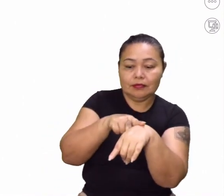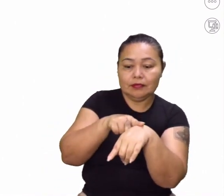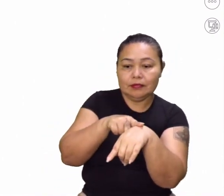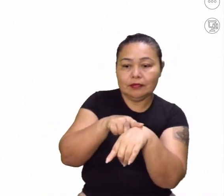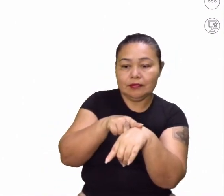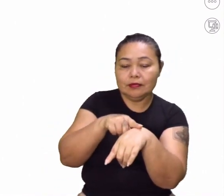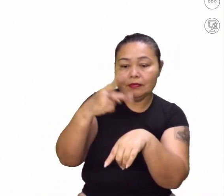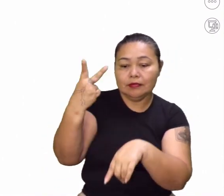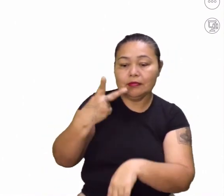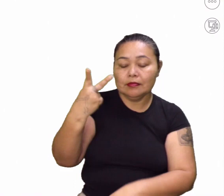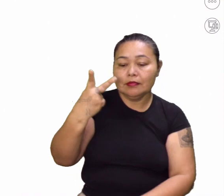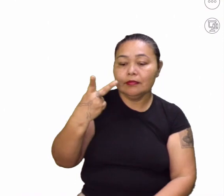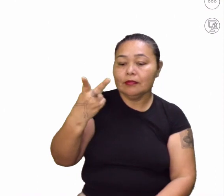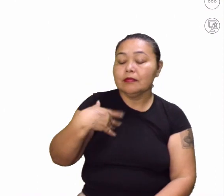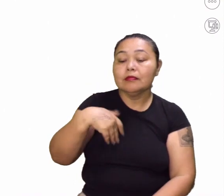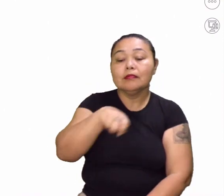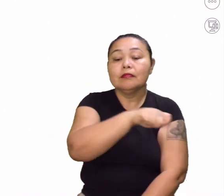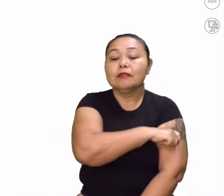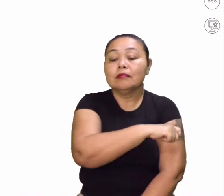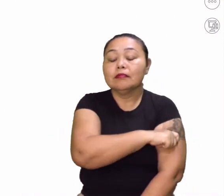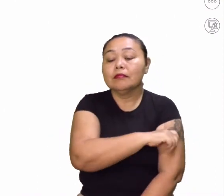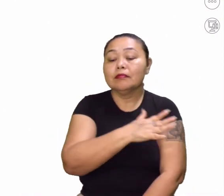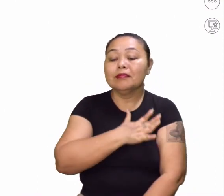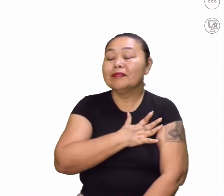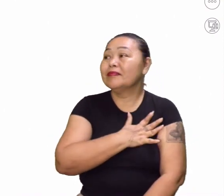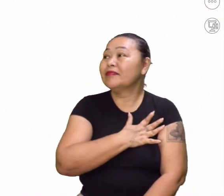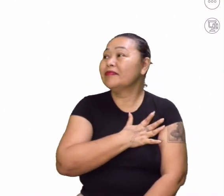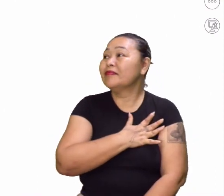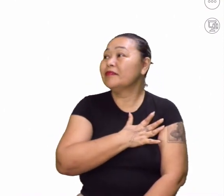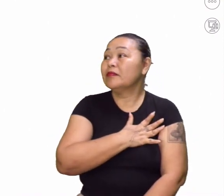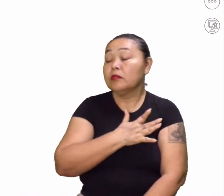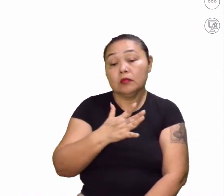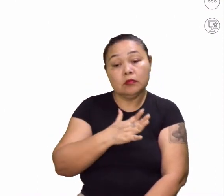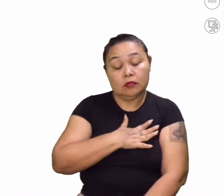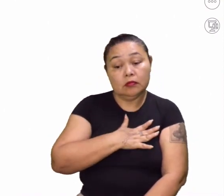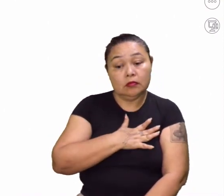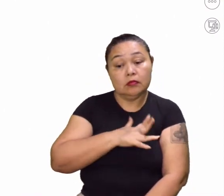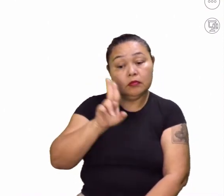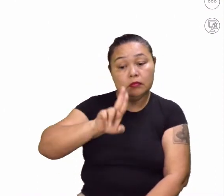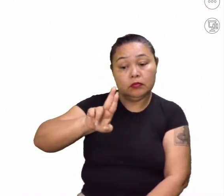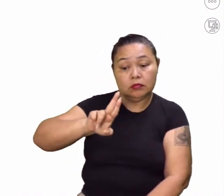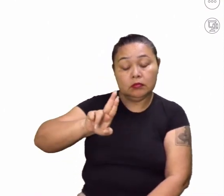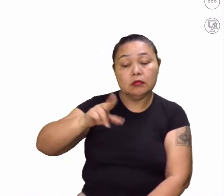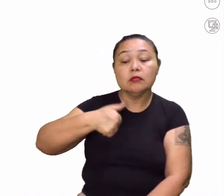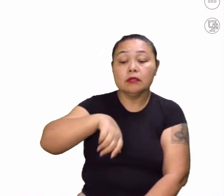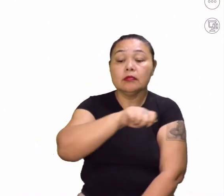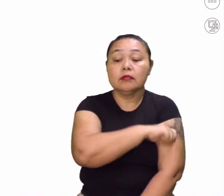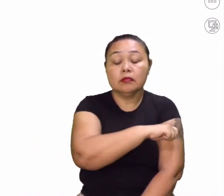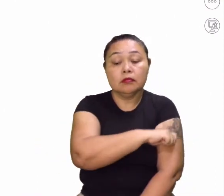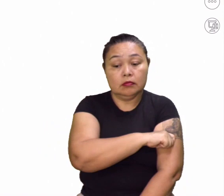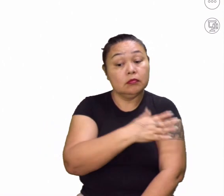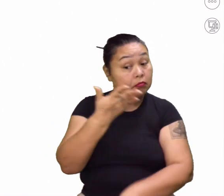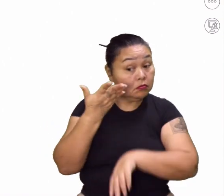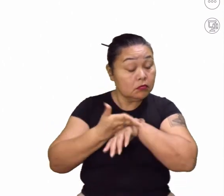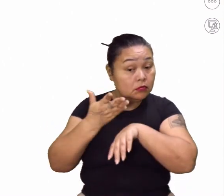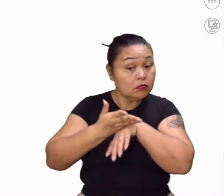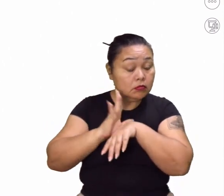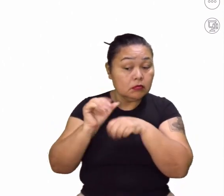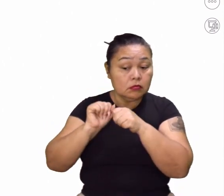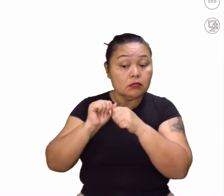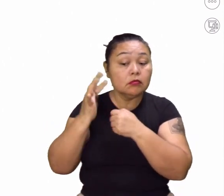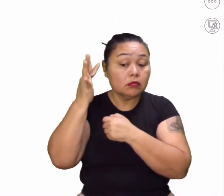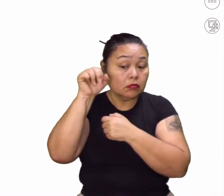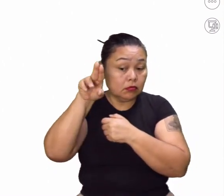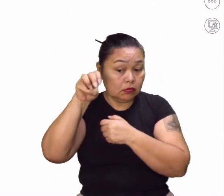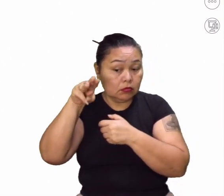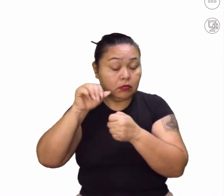exatamente. Qual desses 2 métodos tu acha que o aluno vai gostar de fazer? Eu, utilizando, como o aluno é prático, de repente ele quer usar a fórmula,